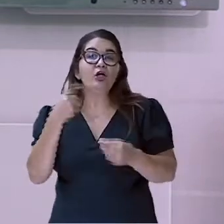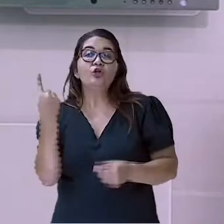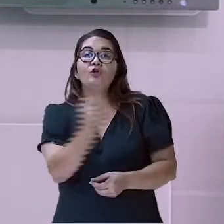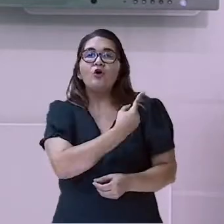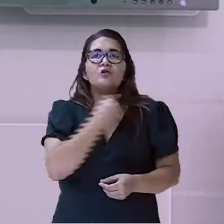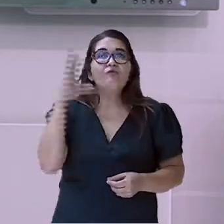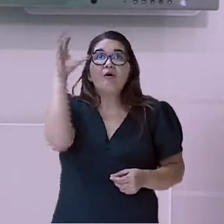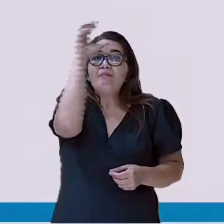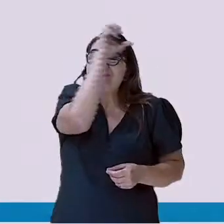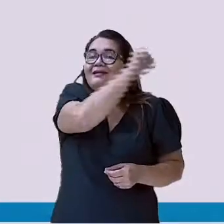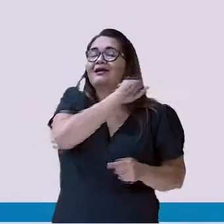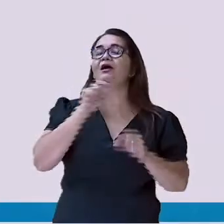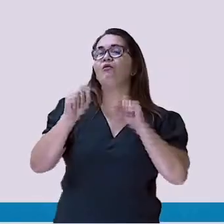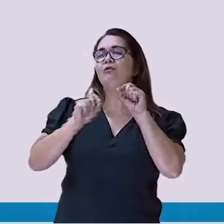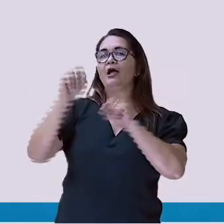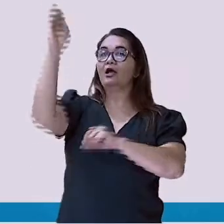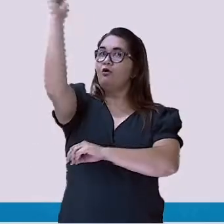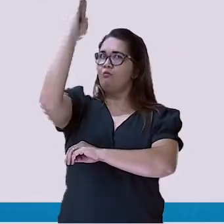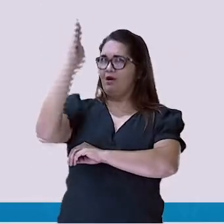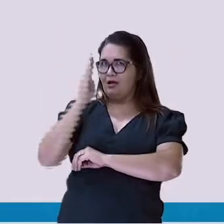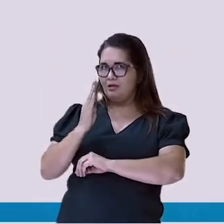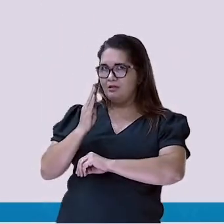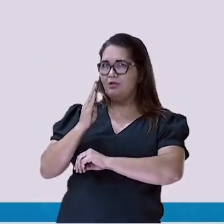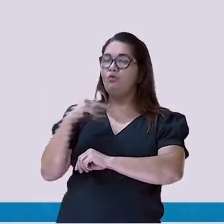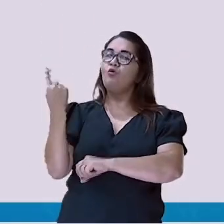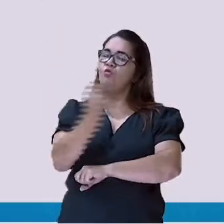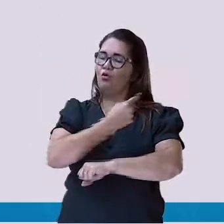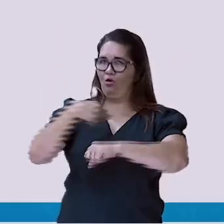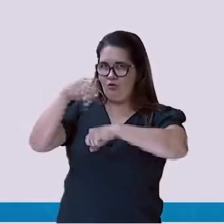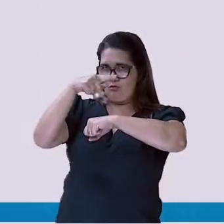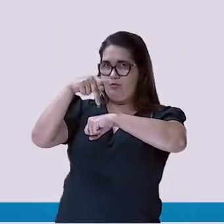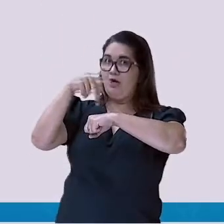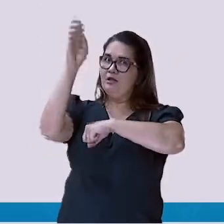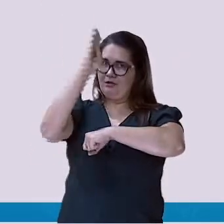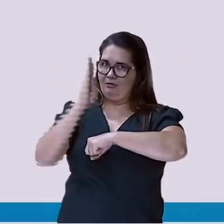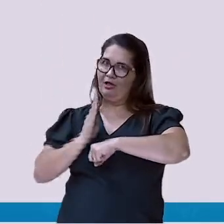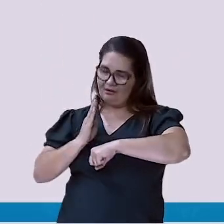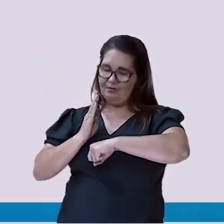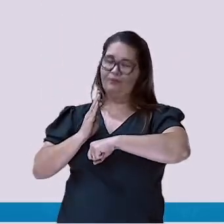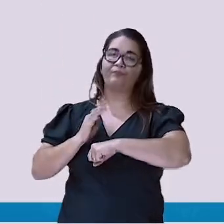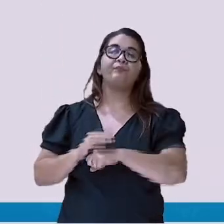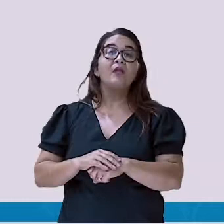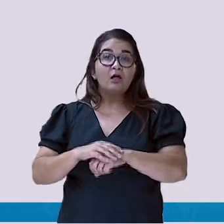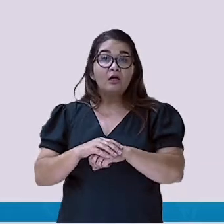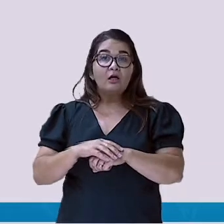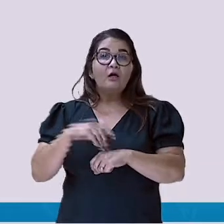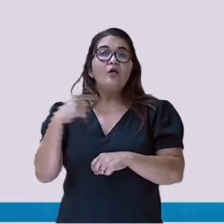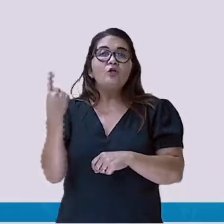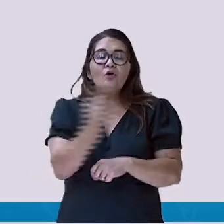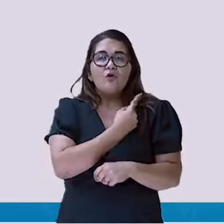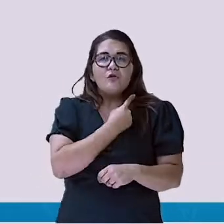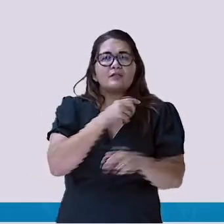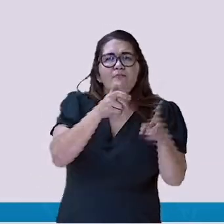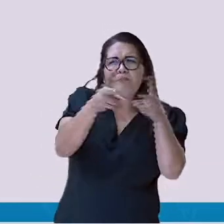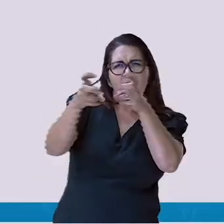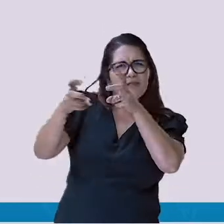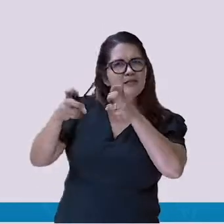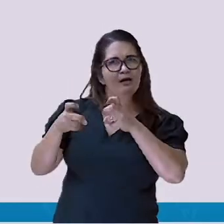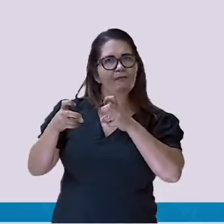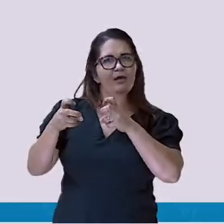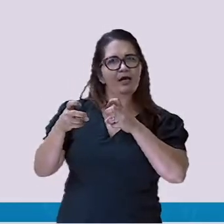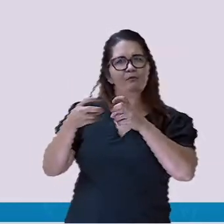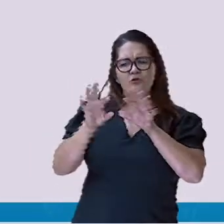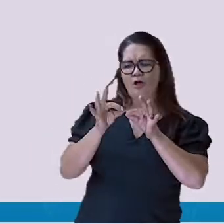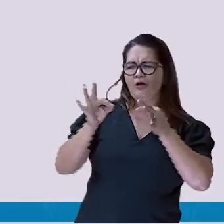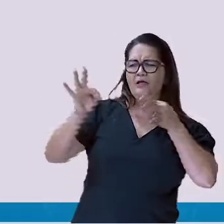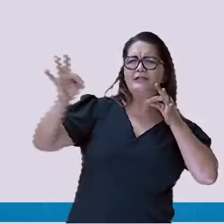O Brasil é um país extremamente rico em vegetações, né? A gente tem uma extensão territorial. O que é